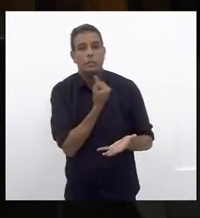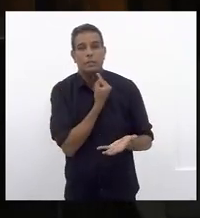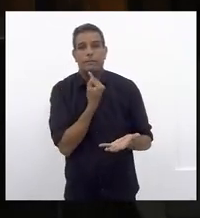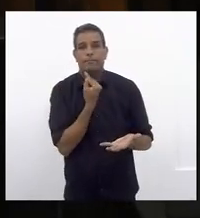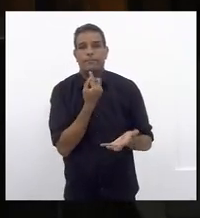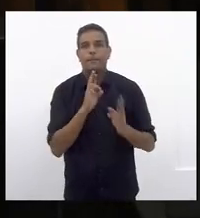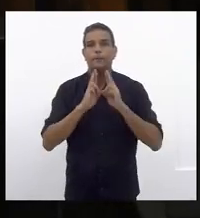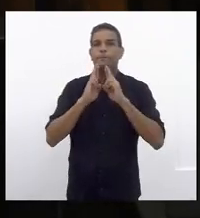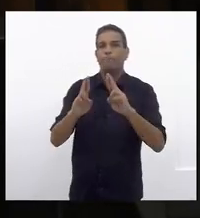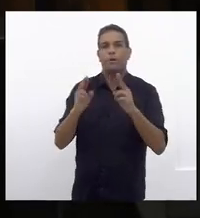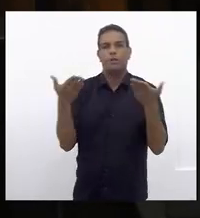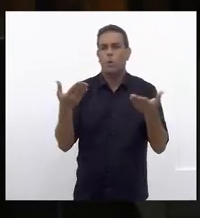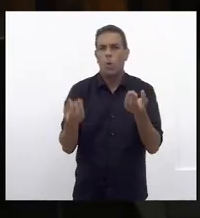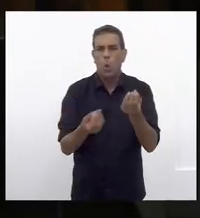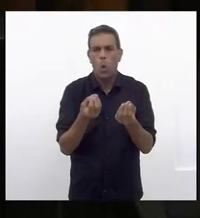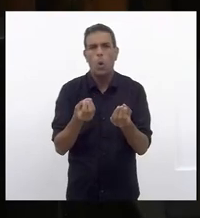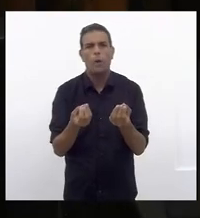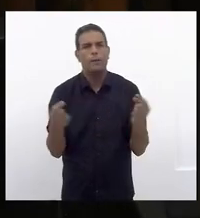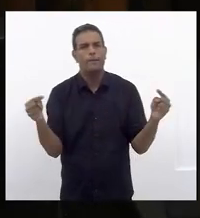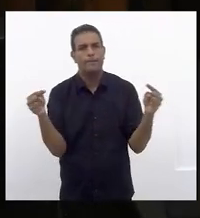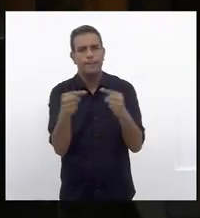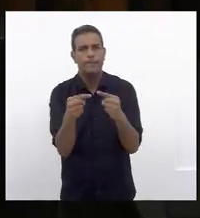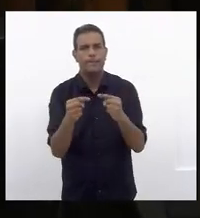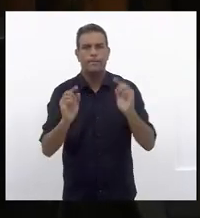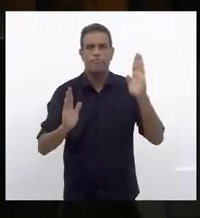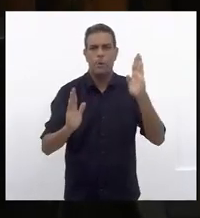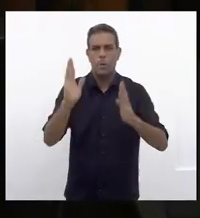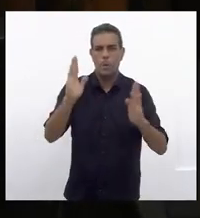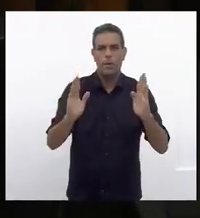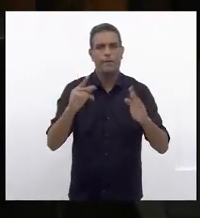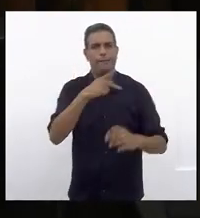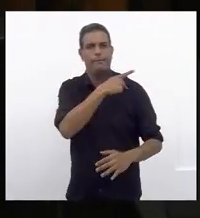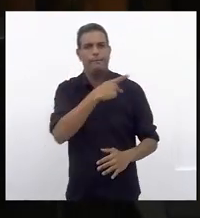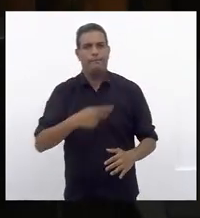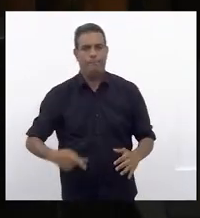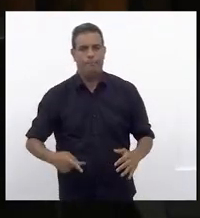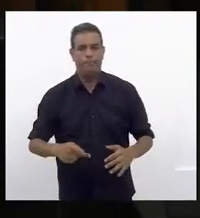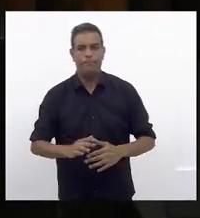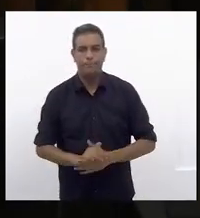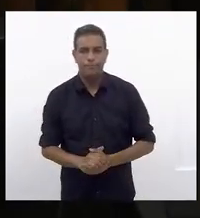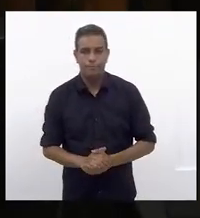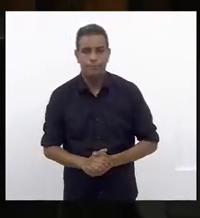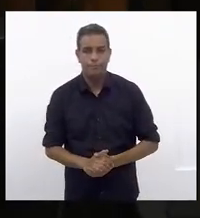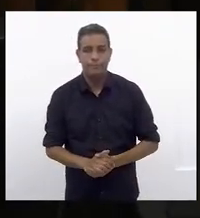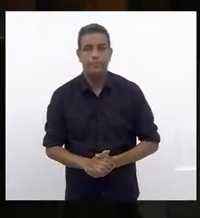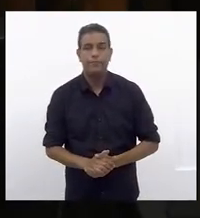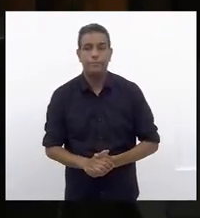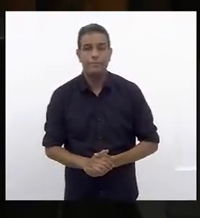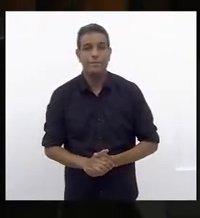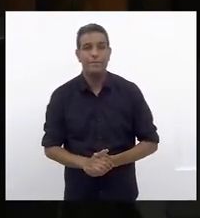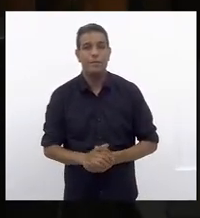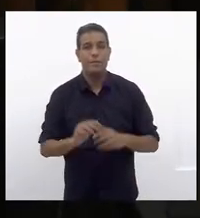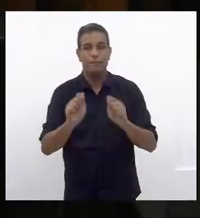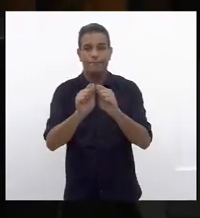essa questão. Mas esse é o momento, senhora presidente, concluindo, dessa